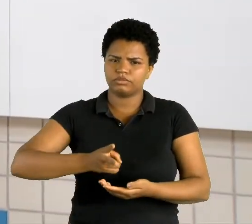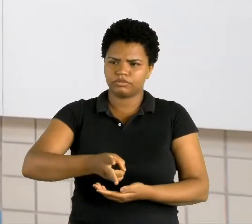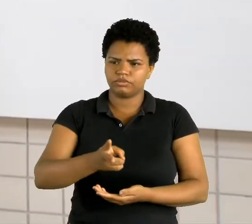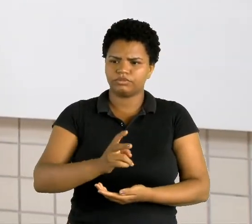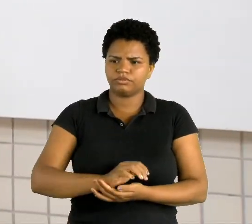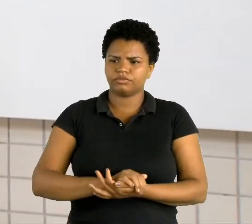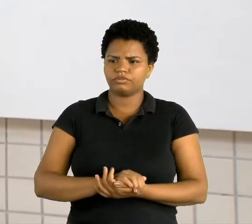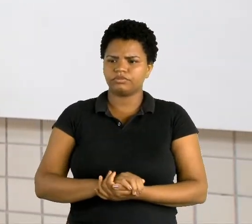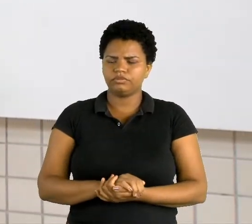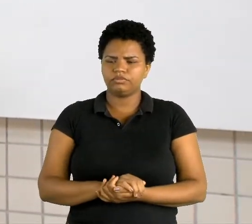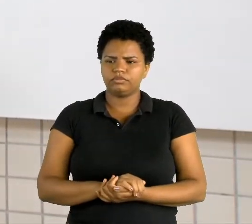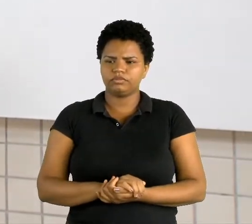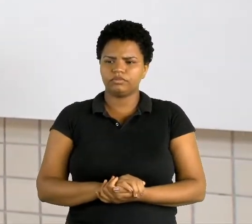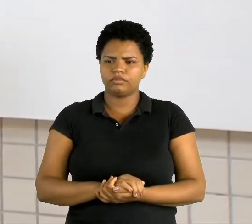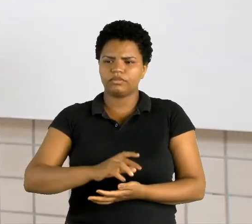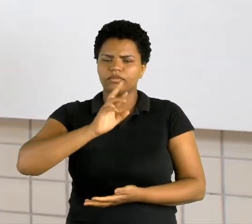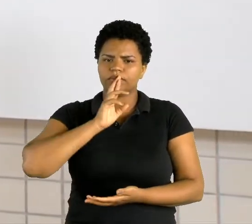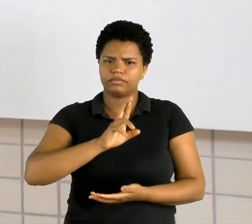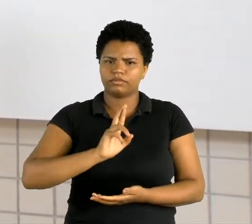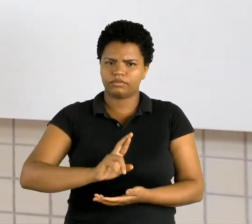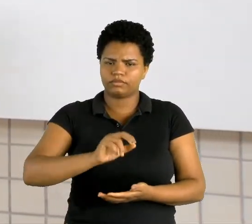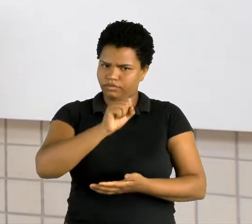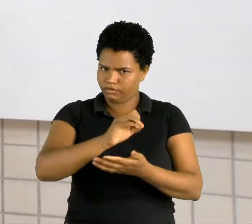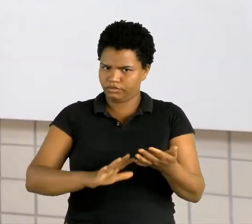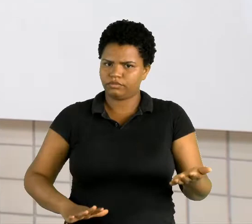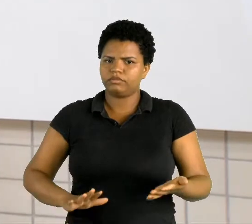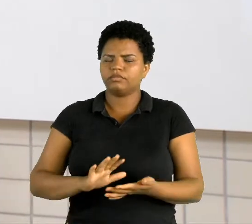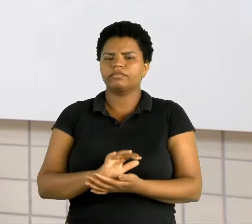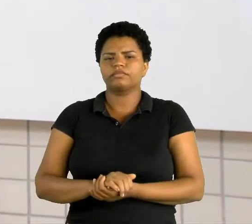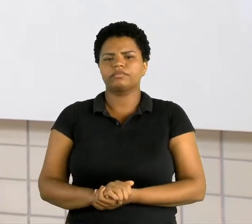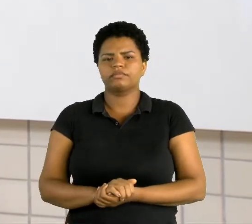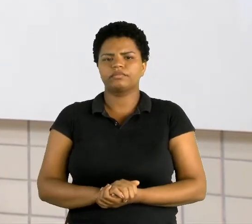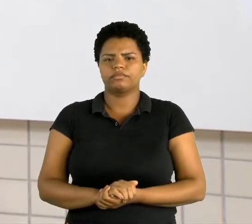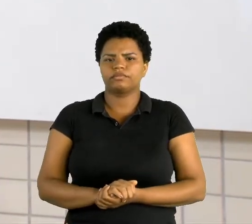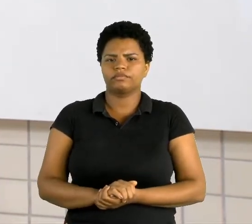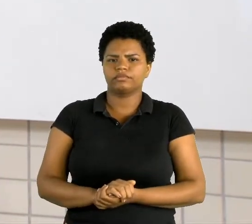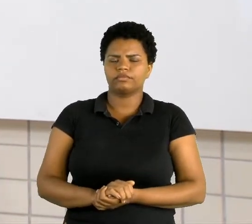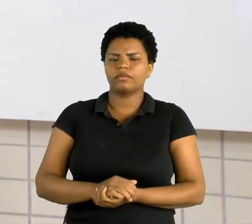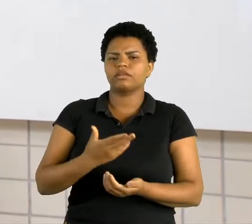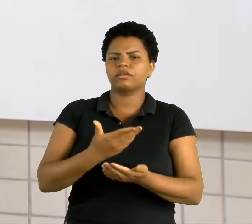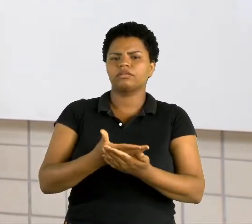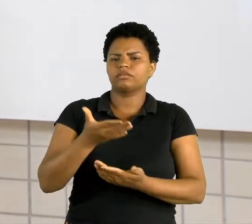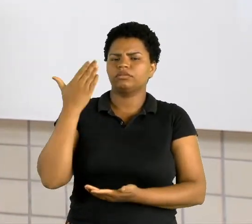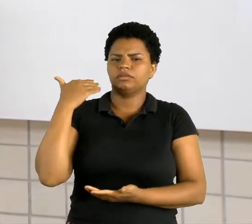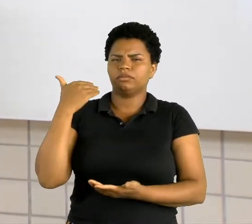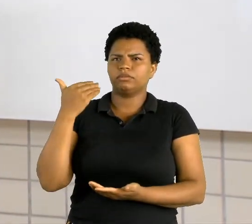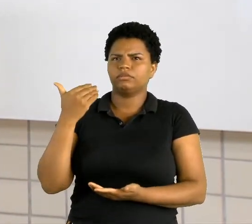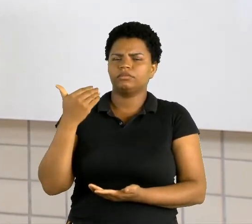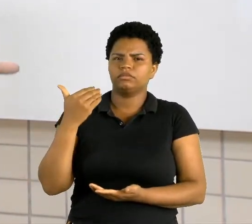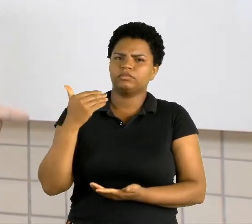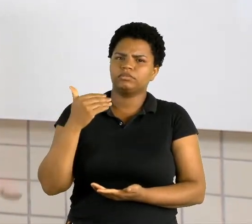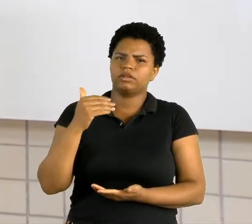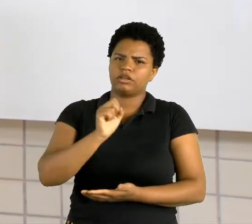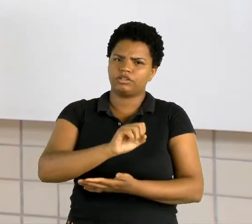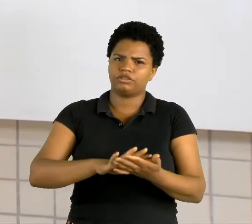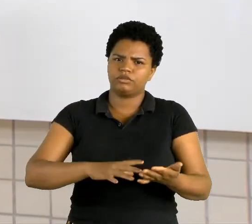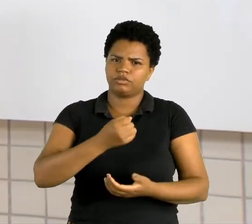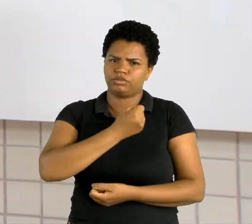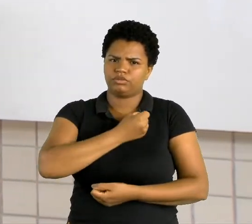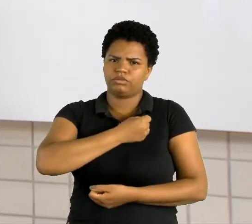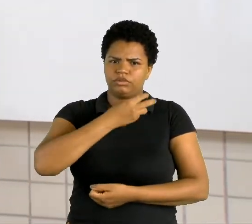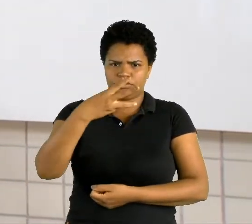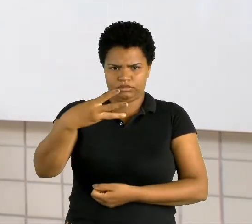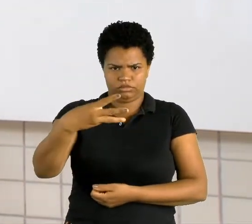continuar a responder às atividades. A gente parou na aula passada na atividade de número